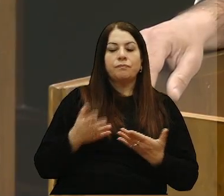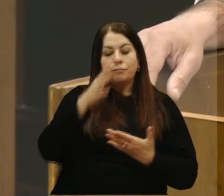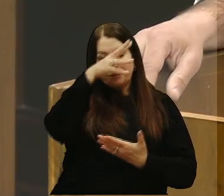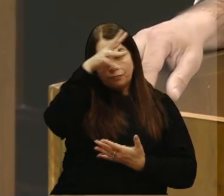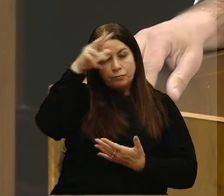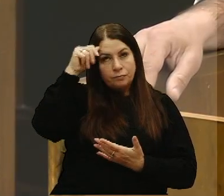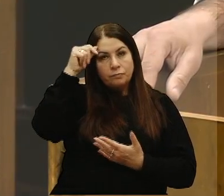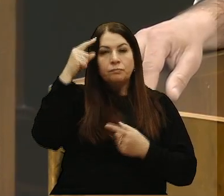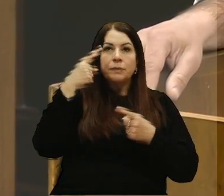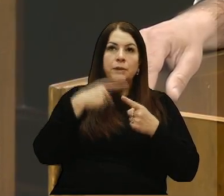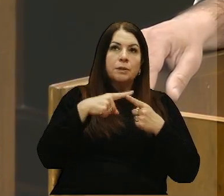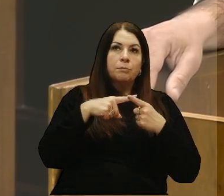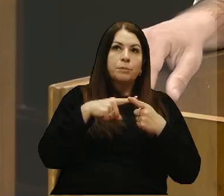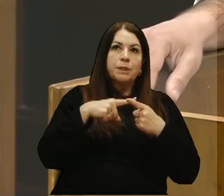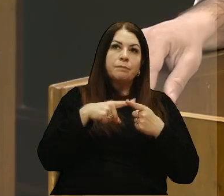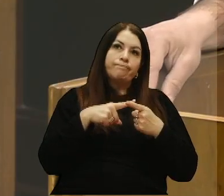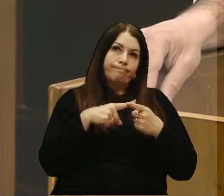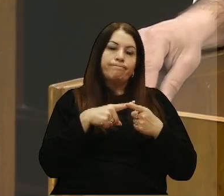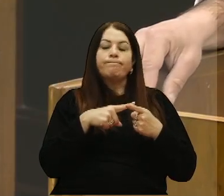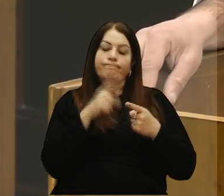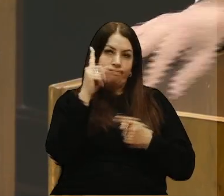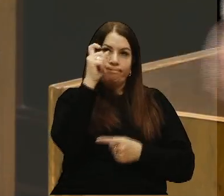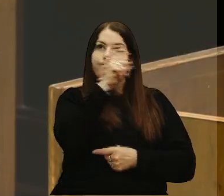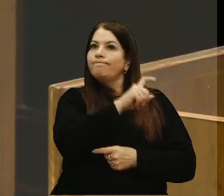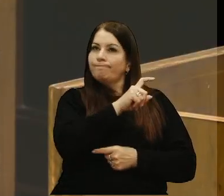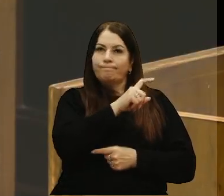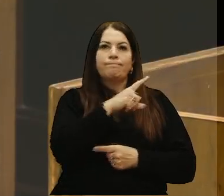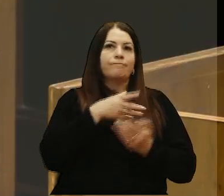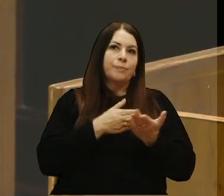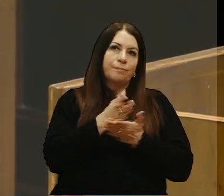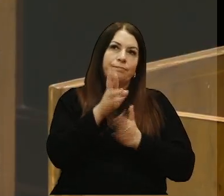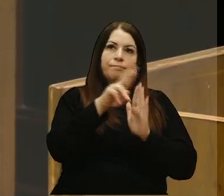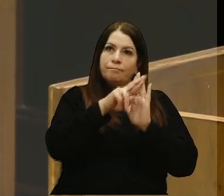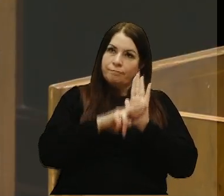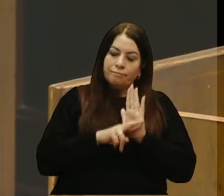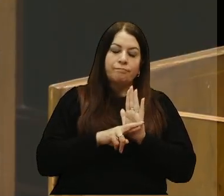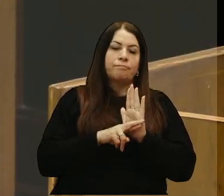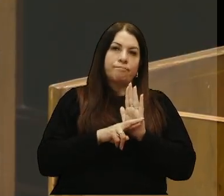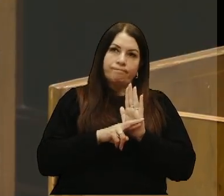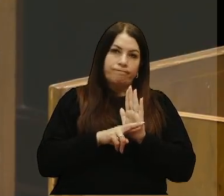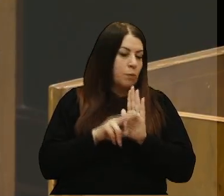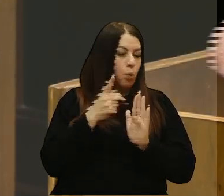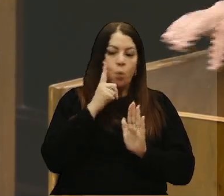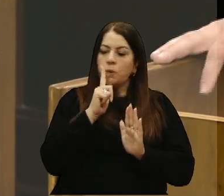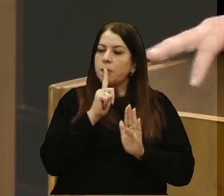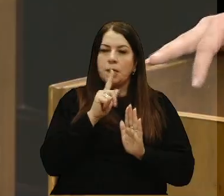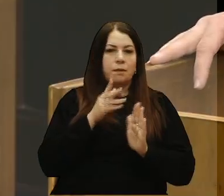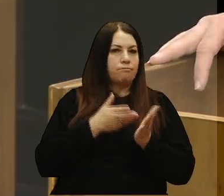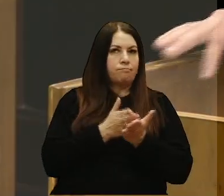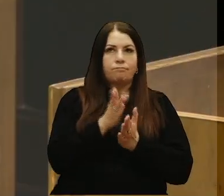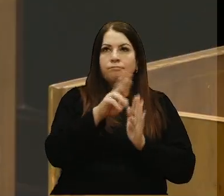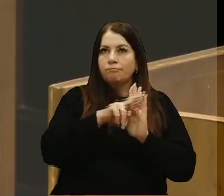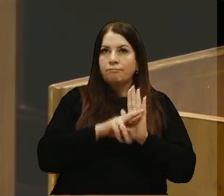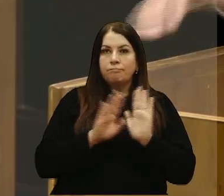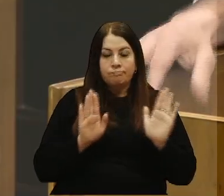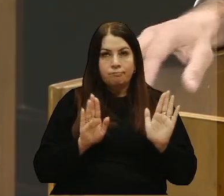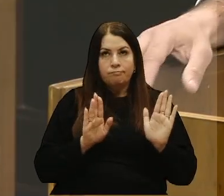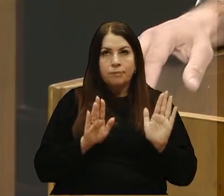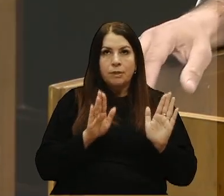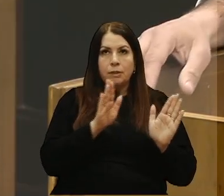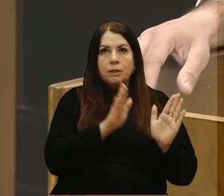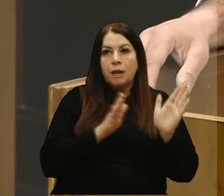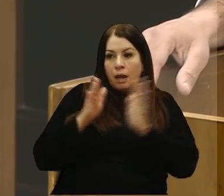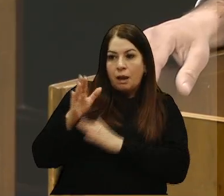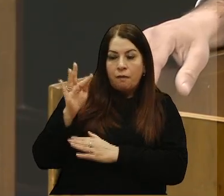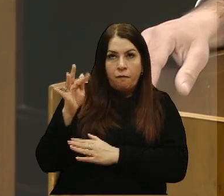prefeitura porque ele admite dificuldade em seguir regras. Não consegue seguir regras. Tem a parte da